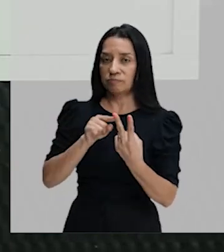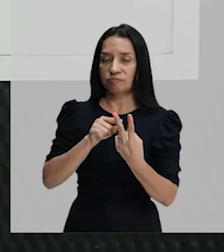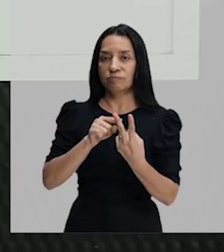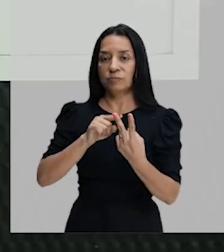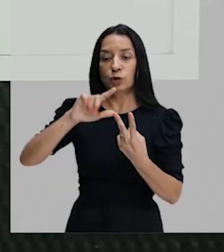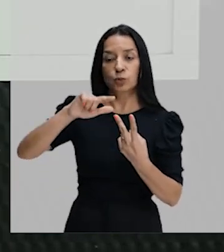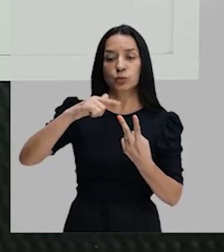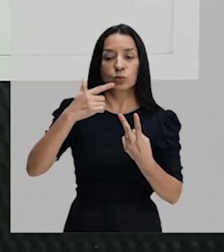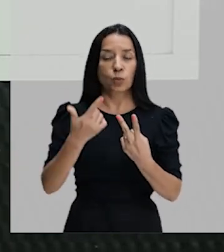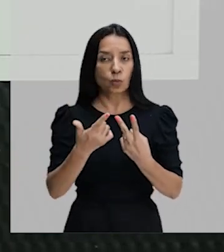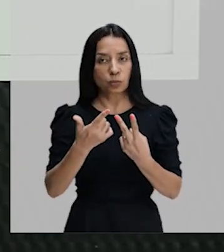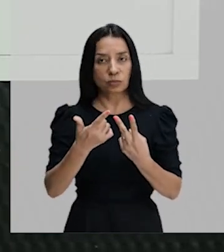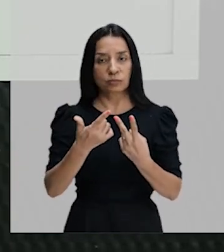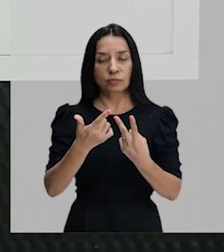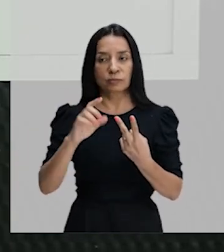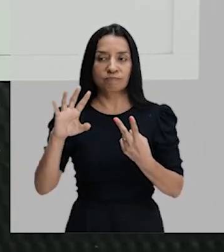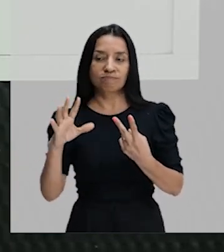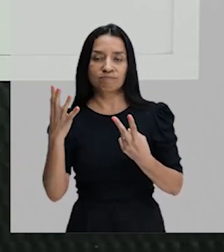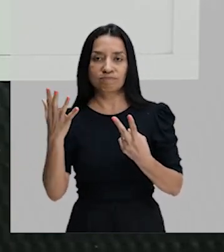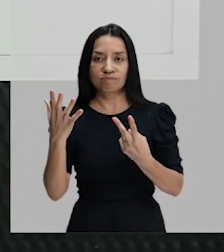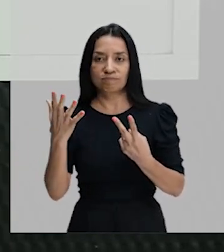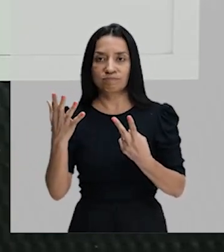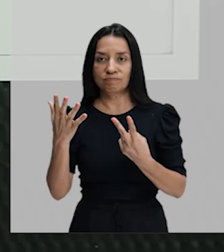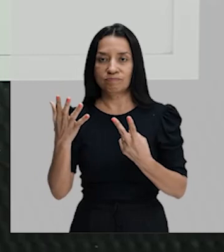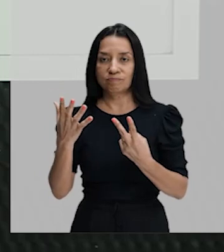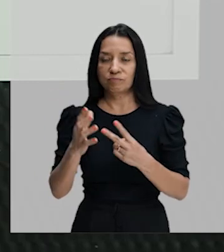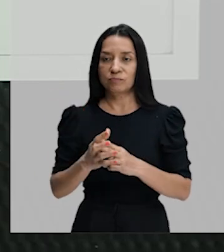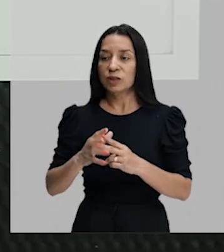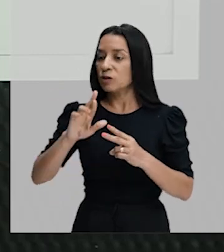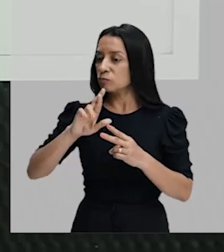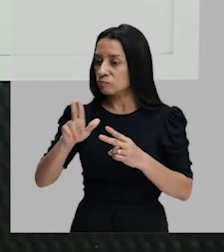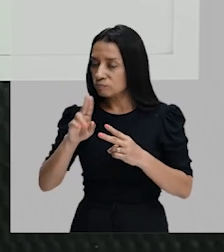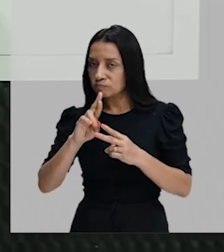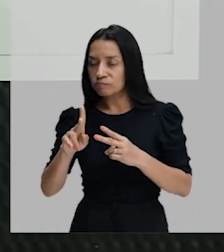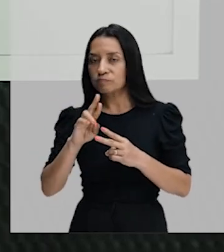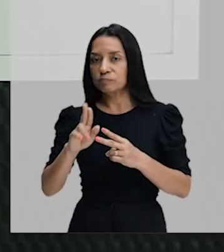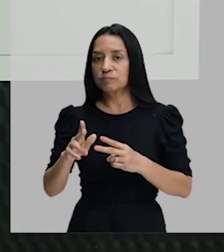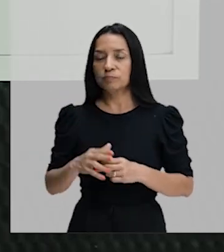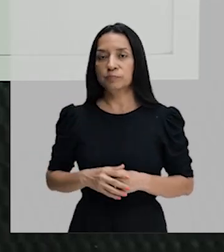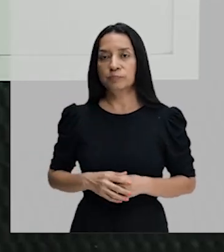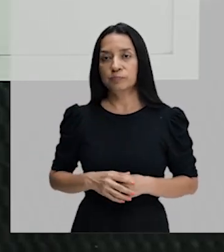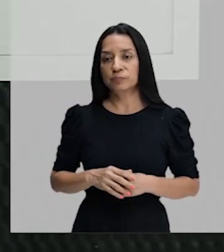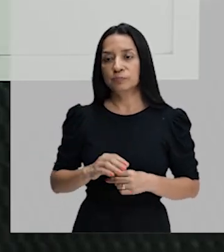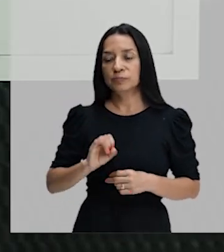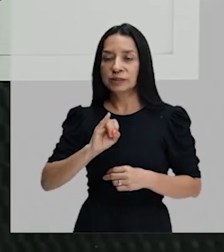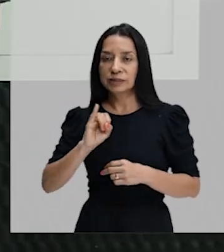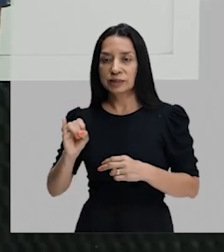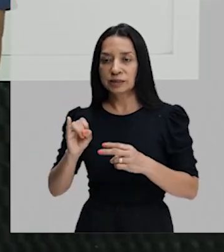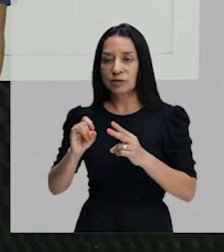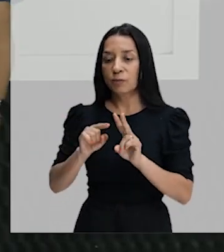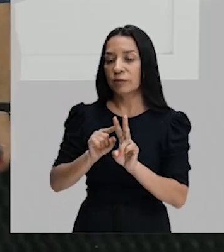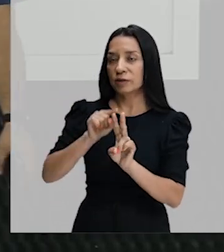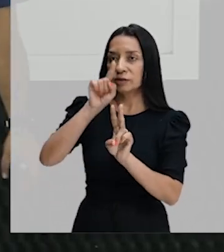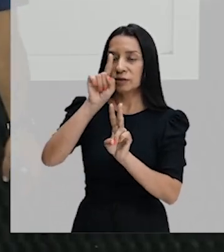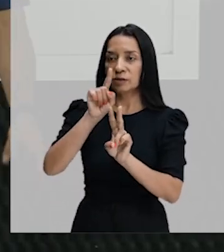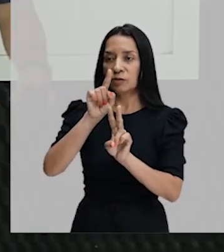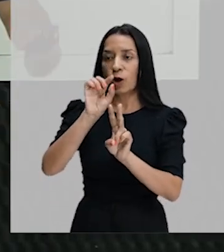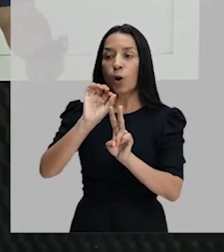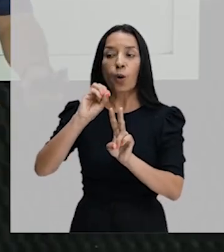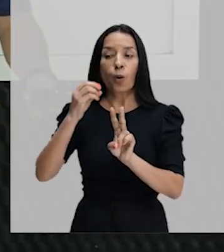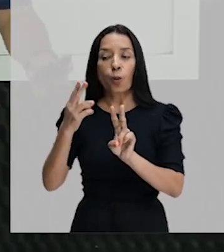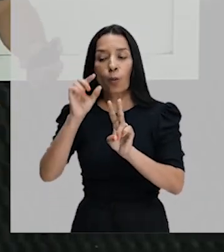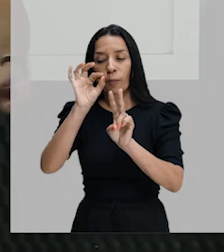forma. Certo? As consequências serão diferentes. Certo? Se aponta para cima ou para